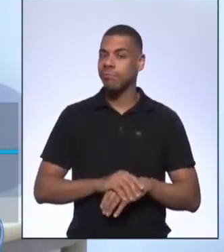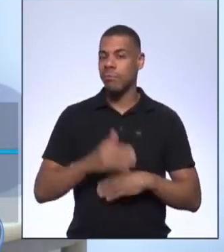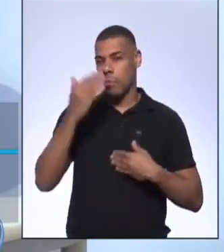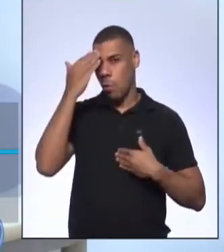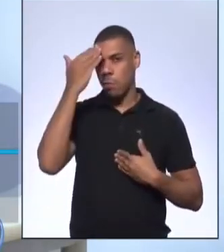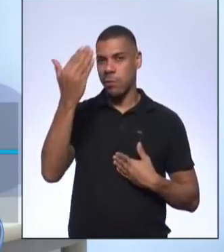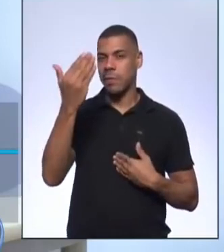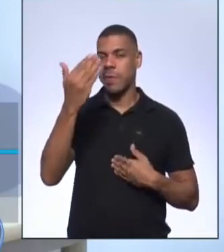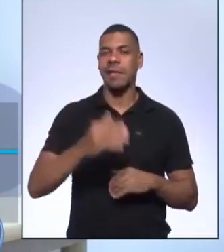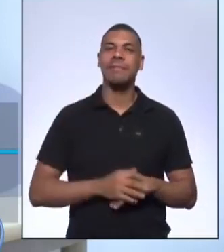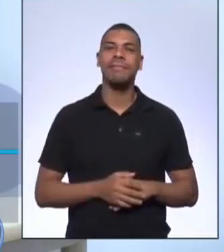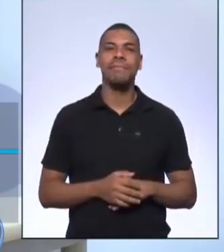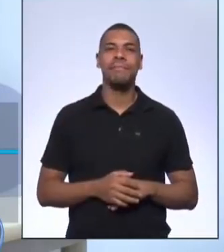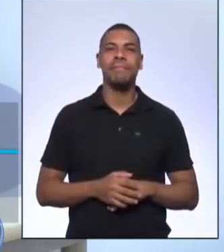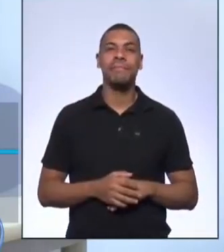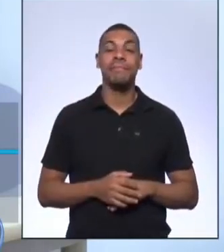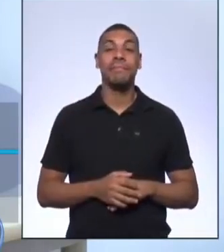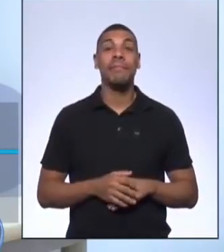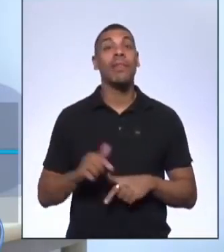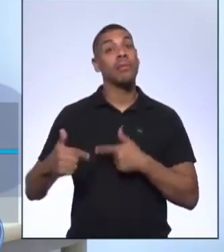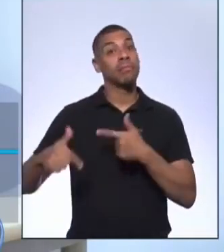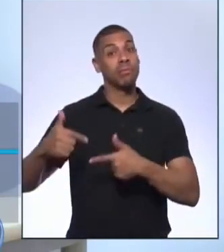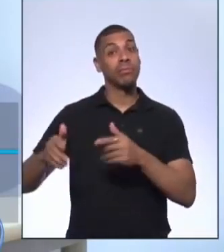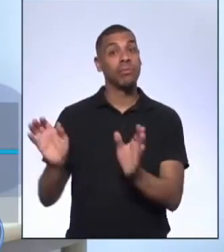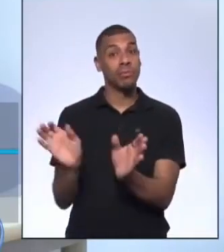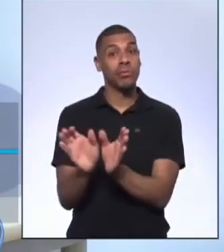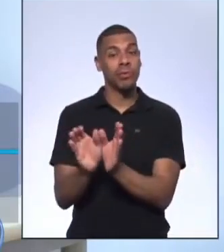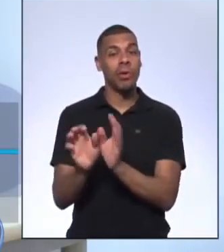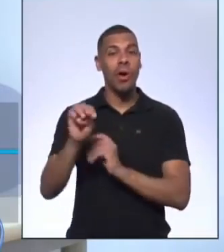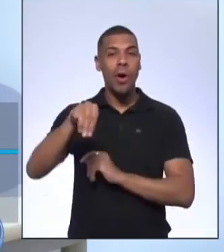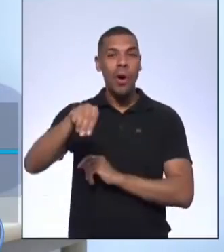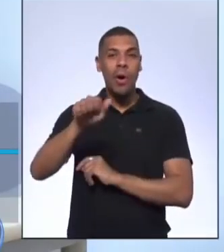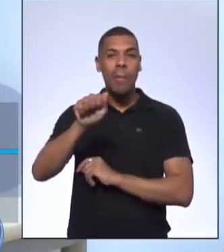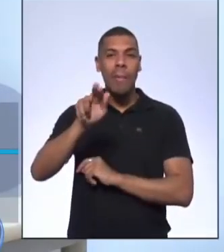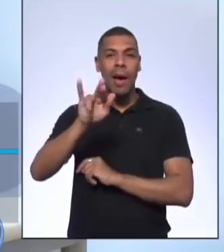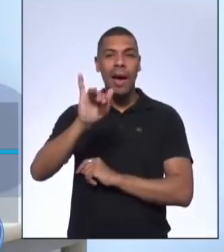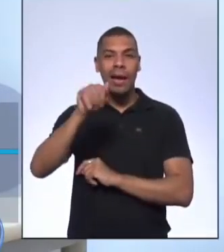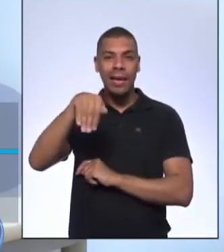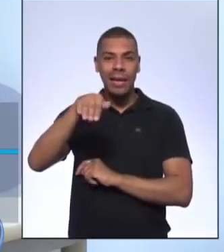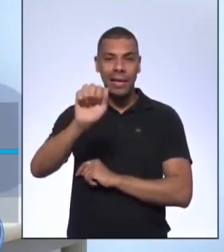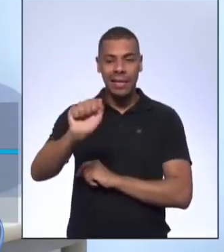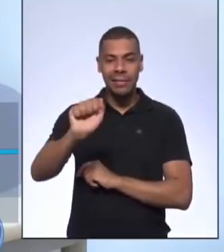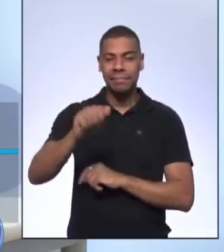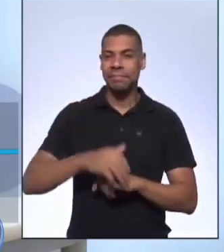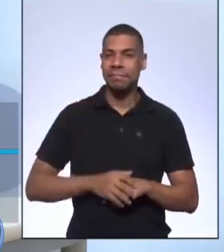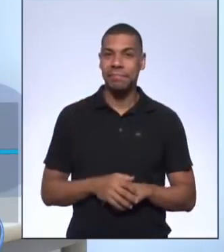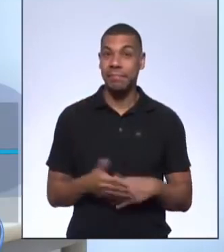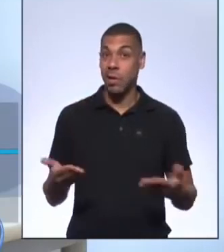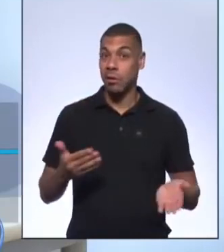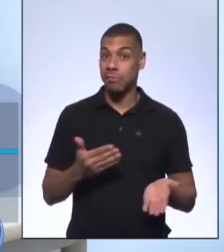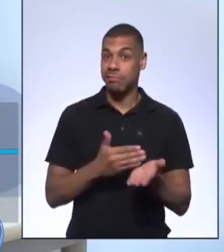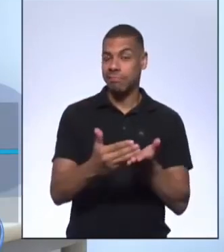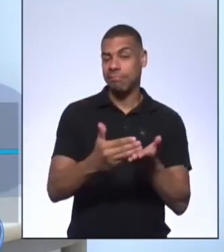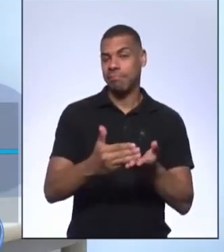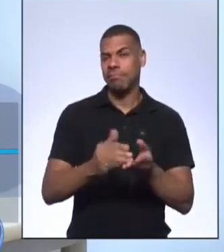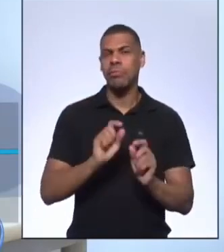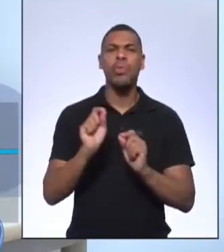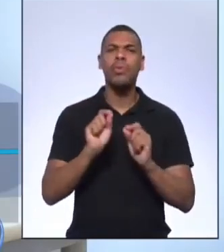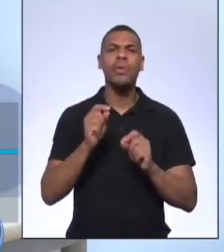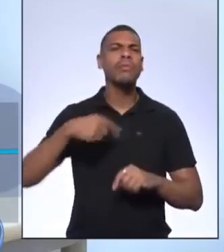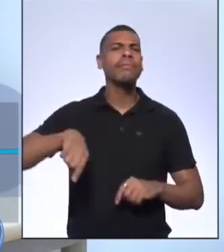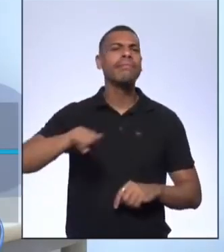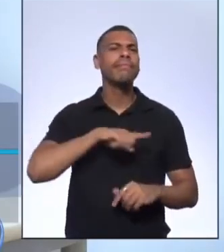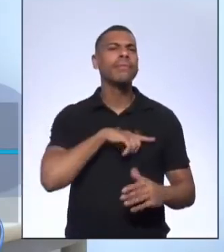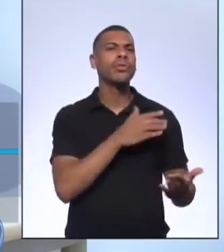nosso muito obrigada pelo trabalho que a professora Mariana tem feito junto à equipe. E vamos lá, vamos ver então o que a gente